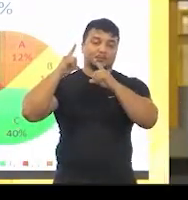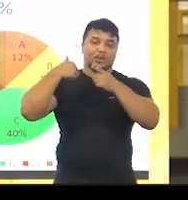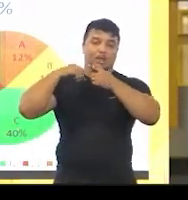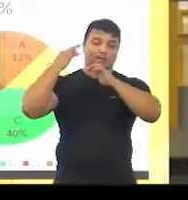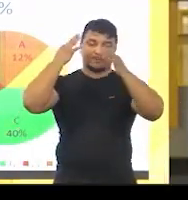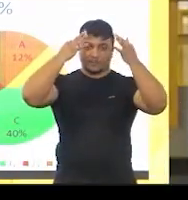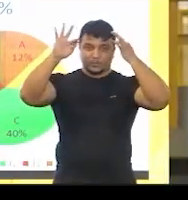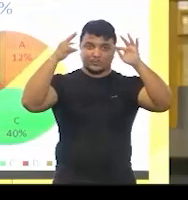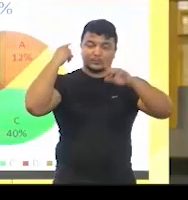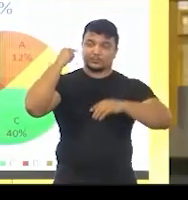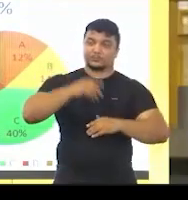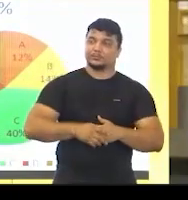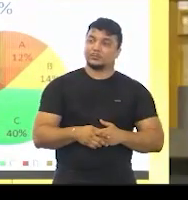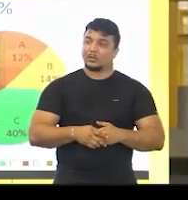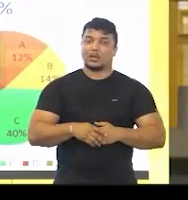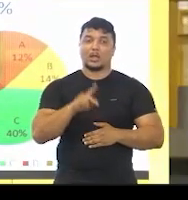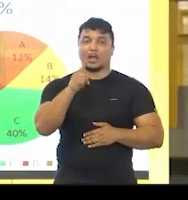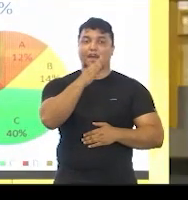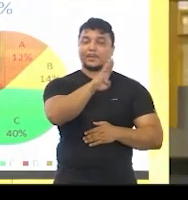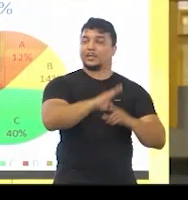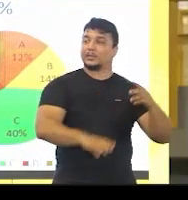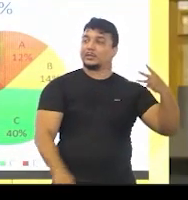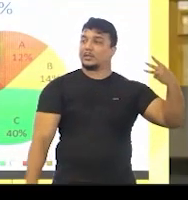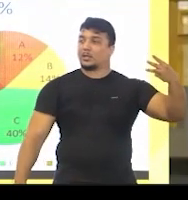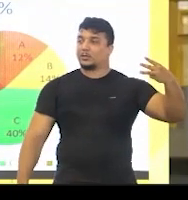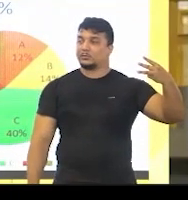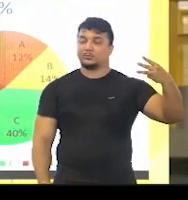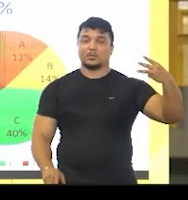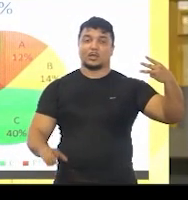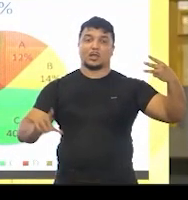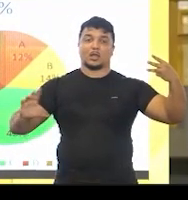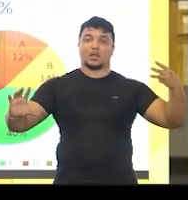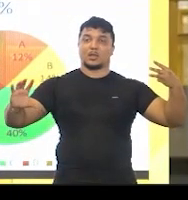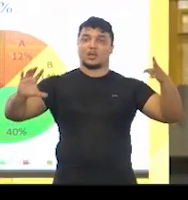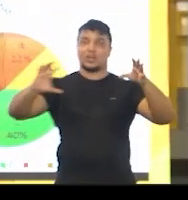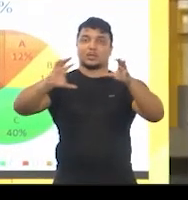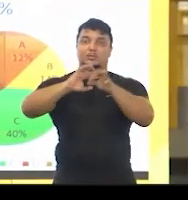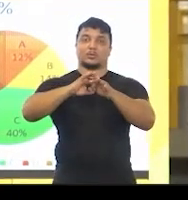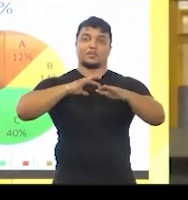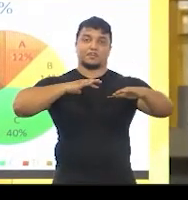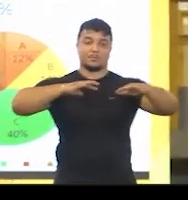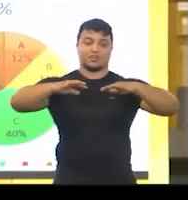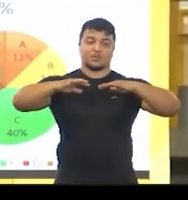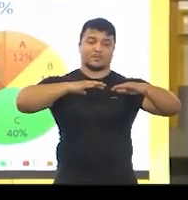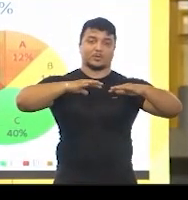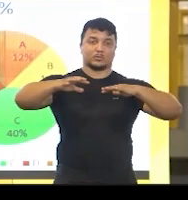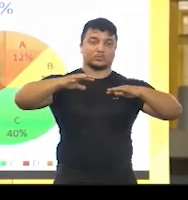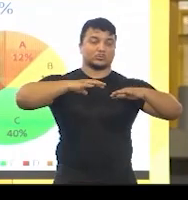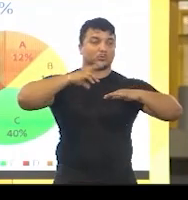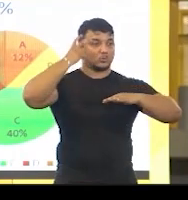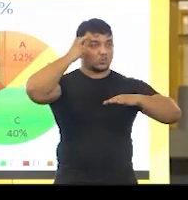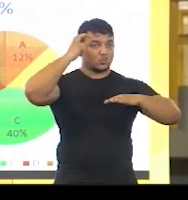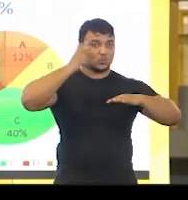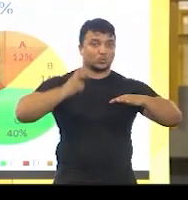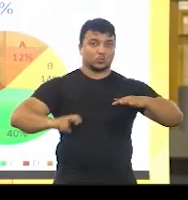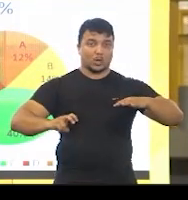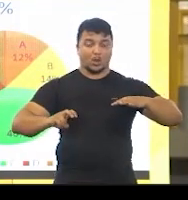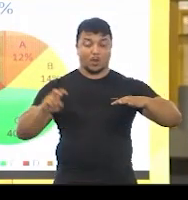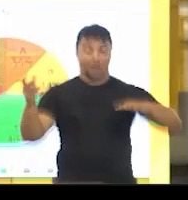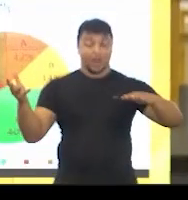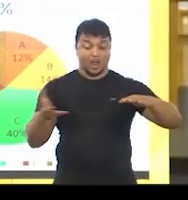antiga para vocês, ó. Habilidade 3, associar as manifestações culturais do